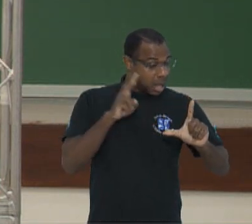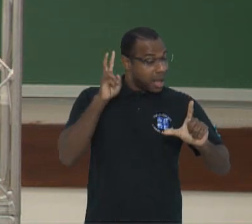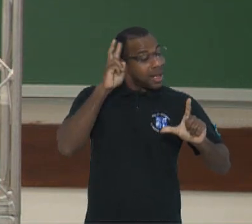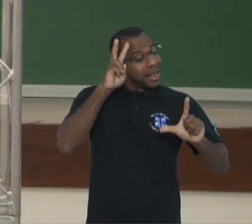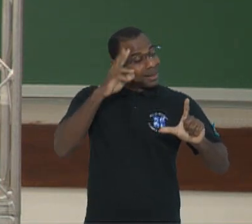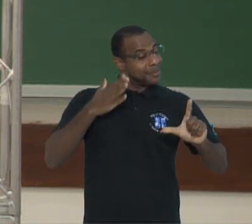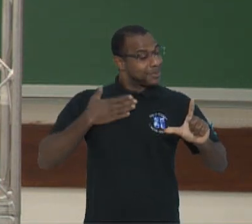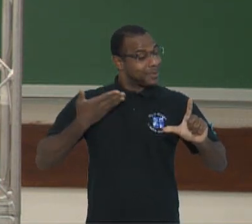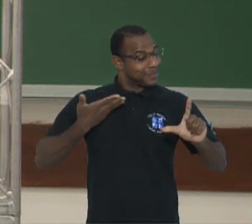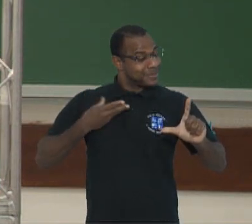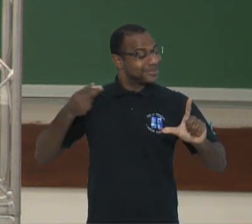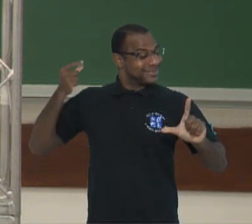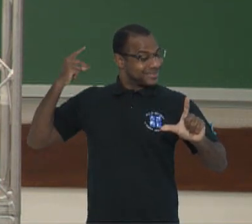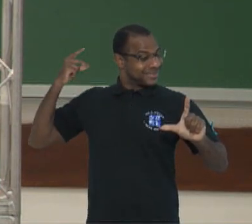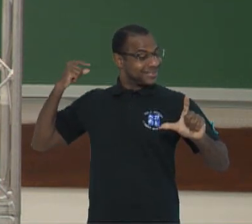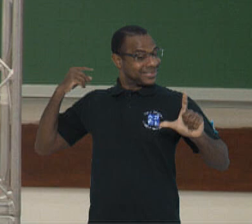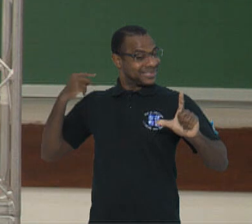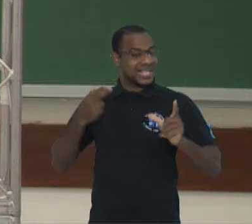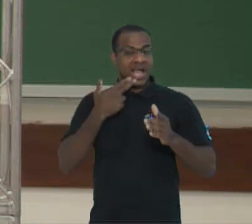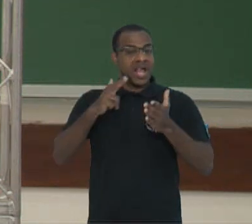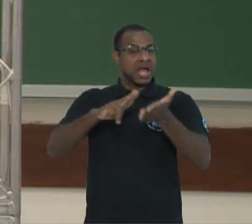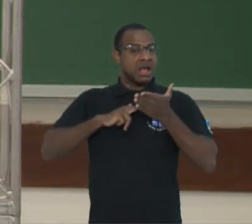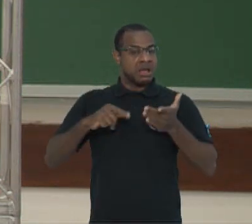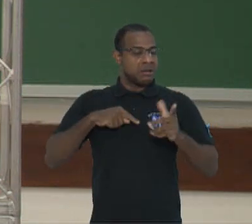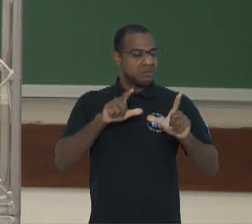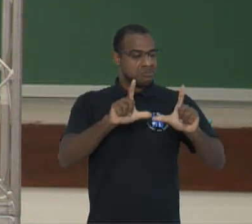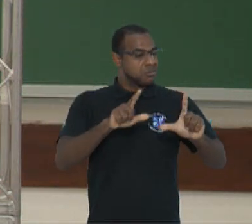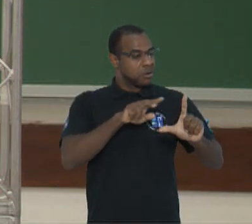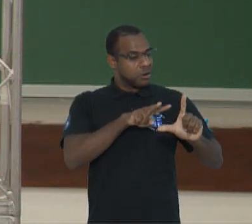encontrar essa tirinha, ela vai simplesmente